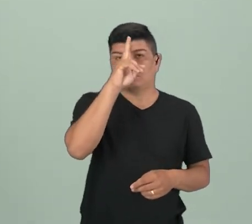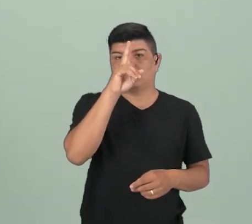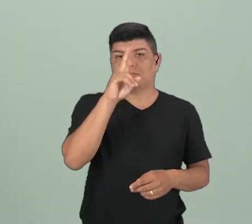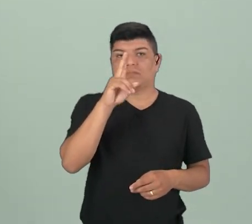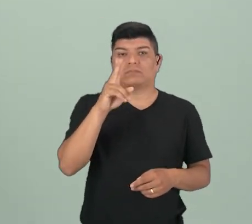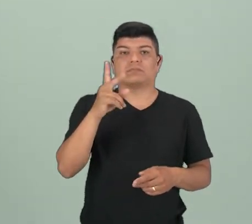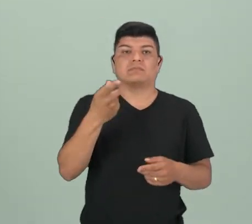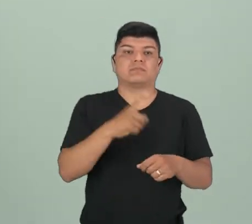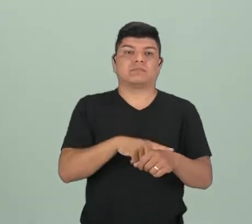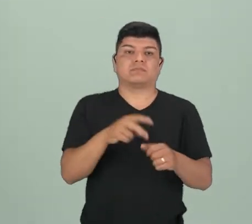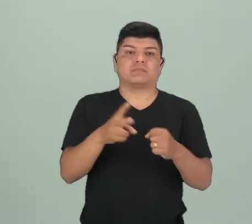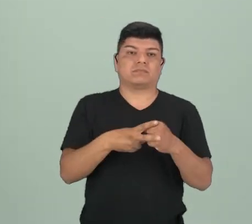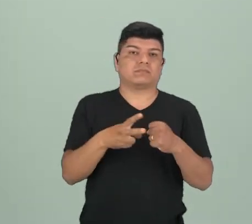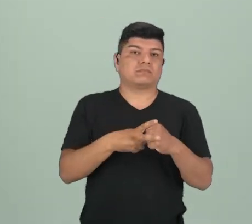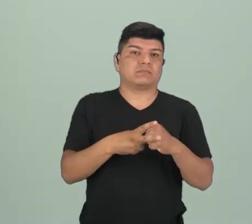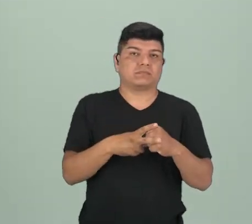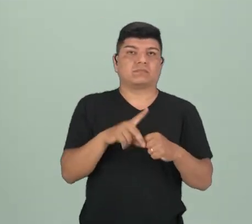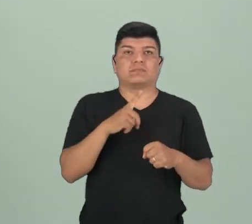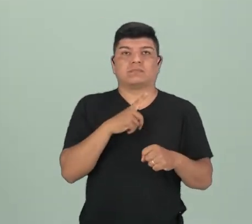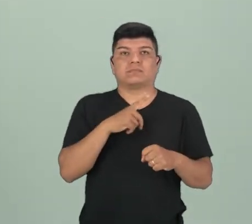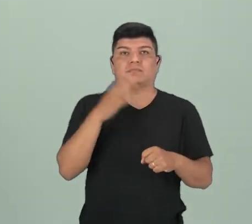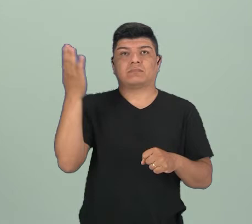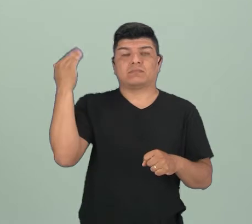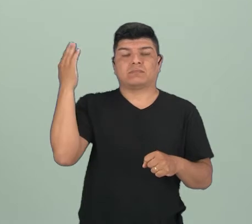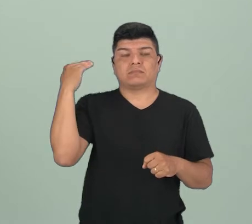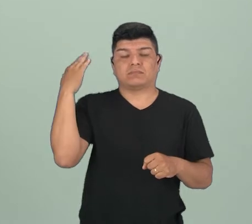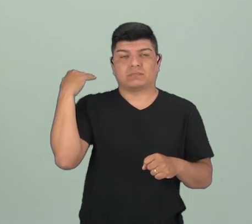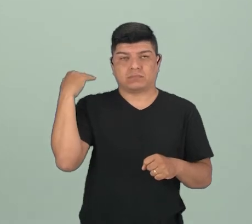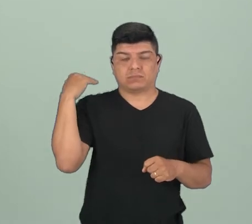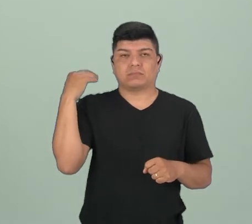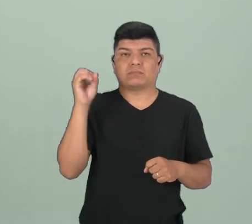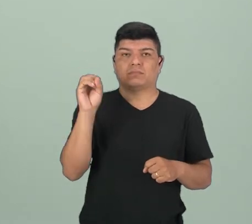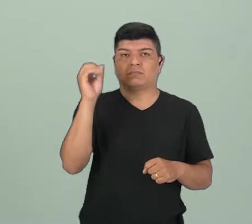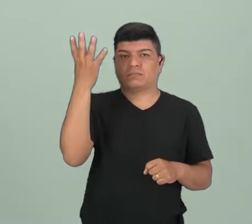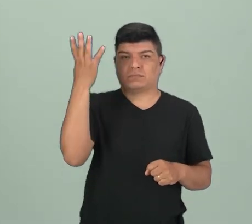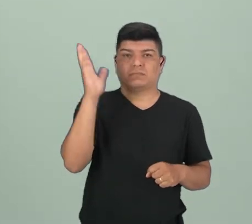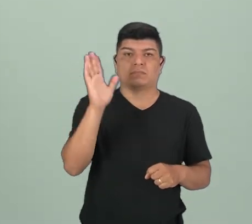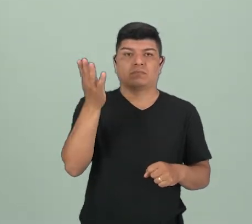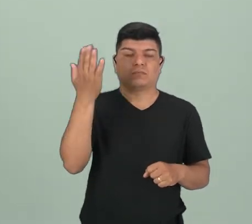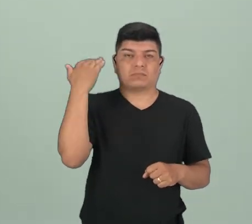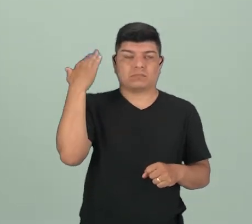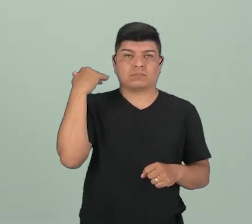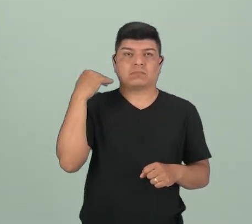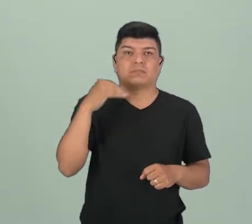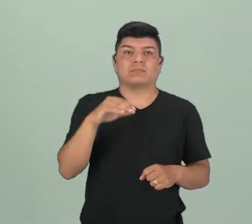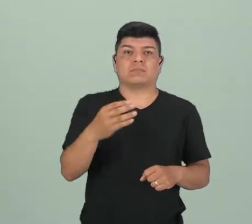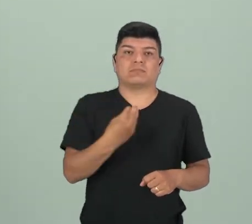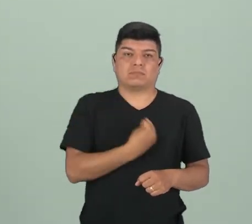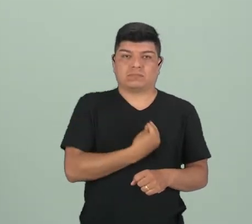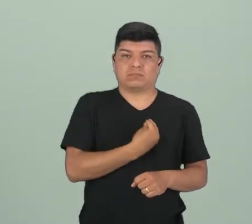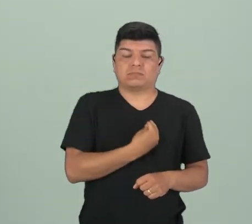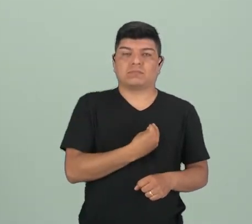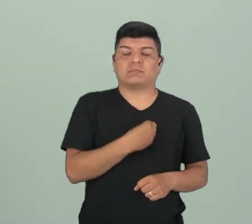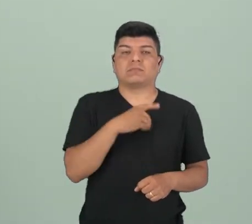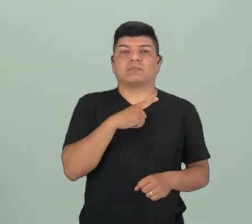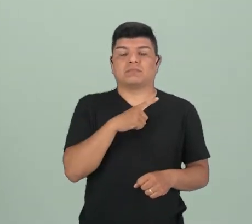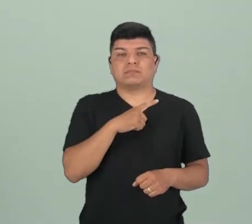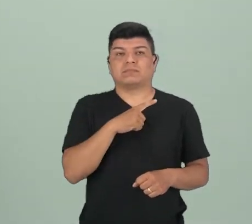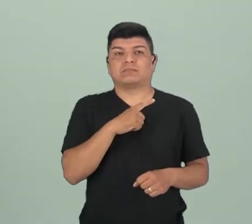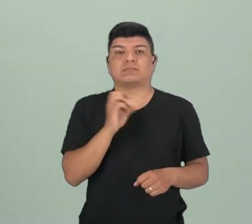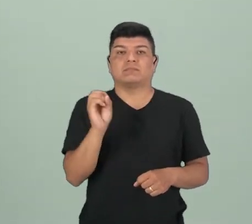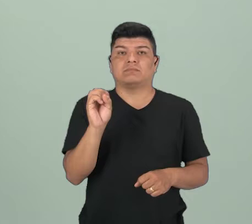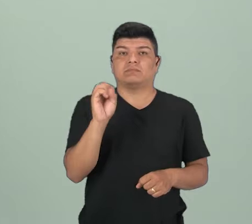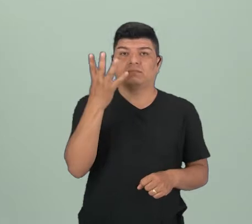quando eu falo de tempo verbal, eu tenho o passado, que são os acontecimentos que já passaram, eu tenho o presente, que são